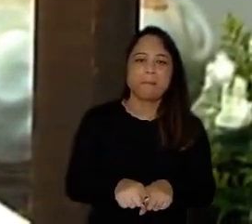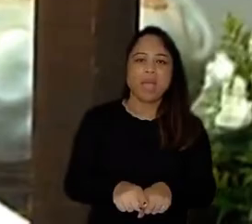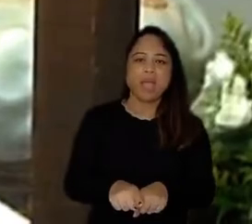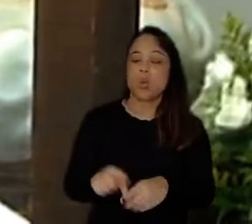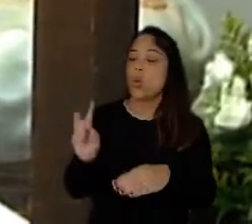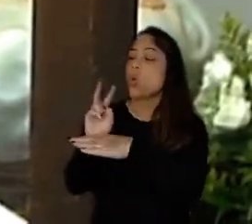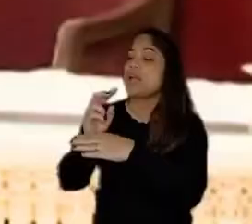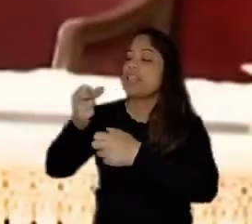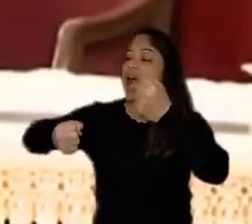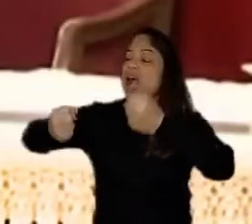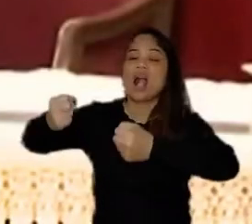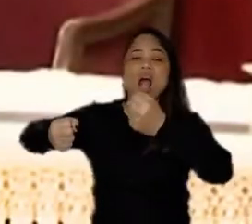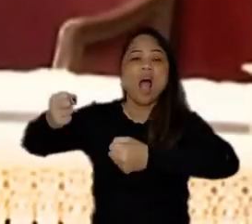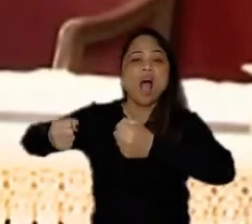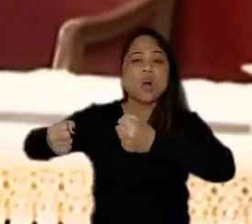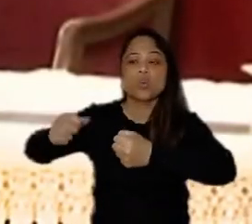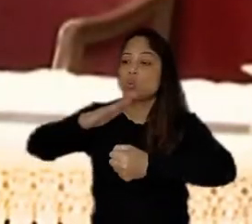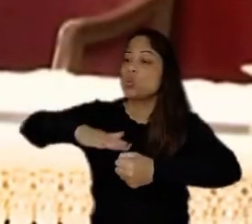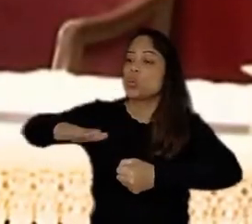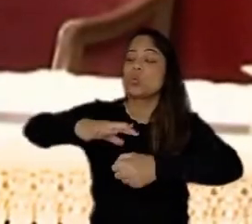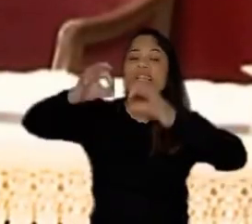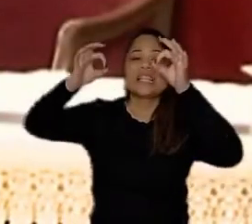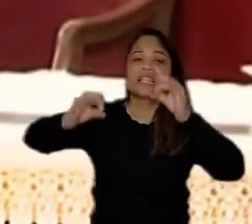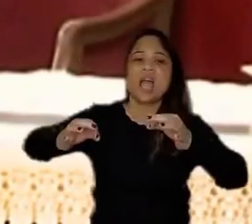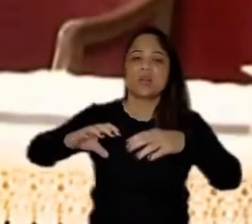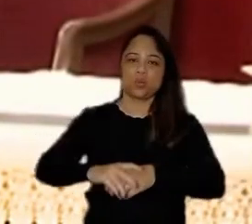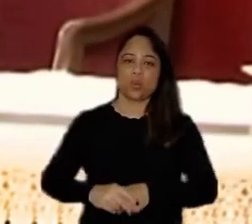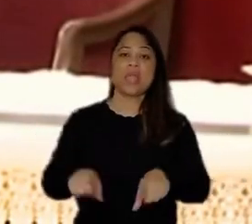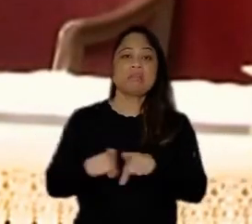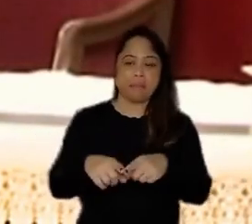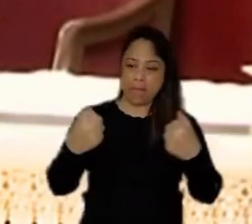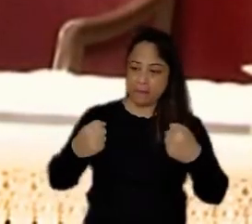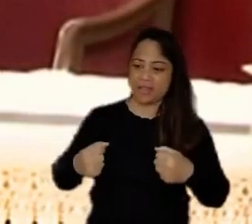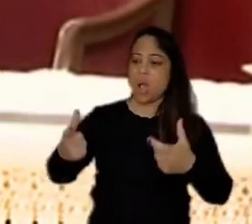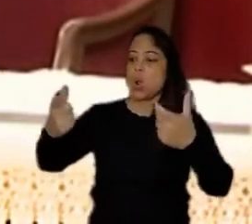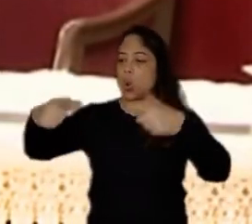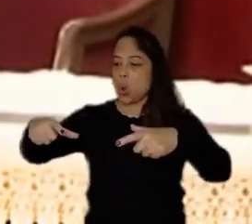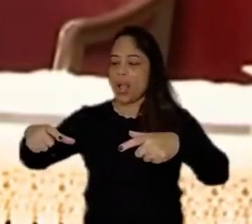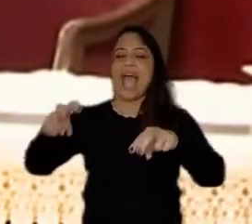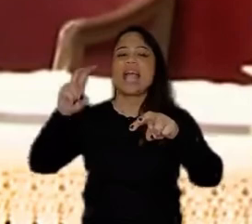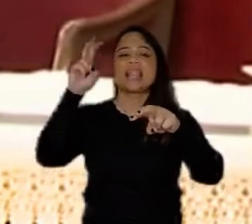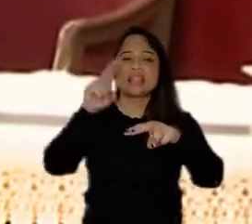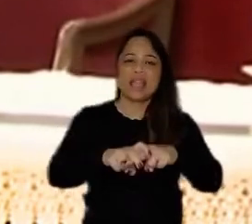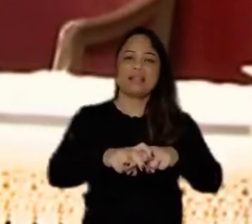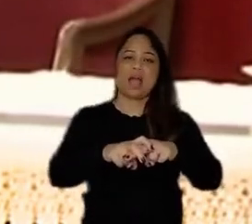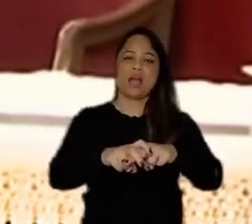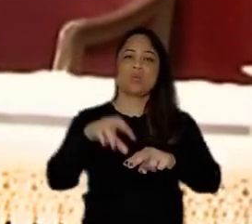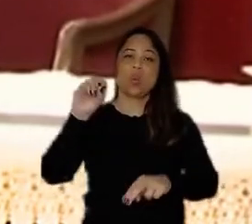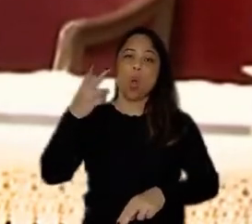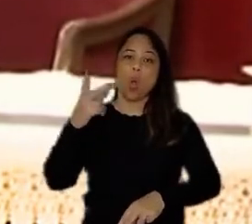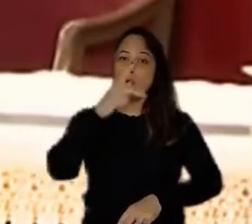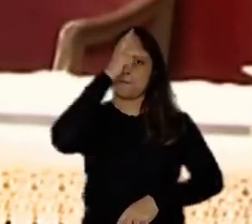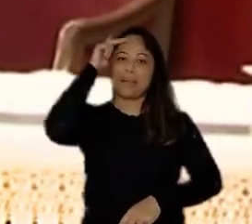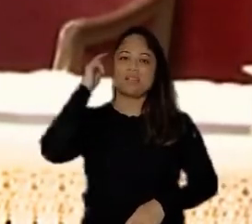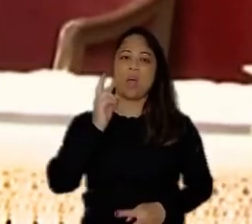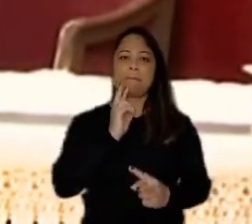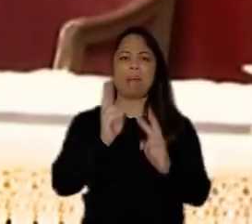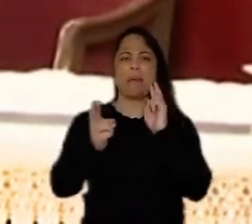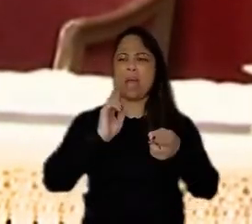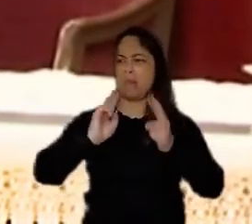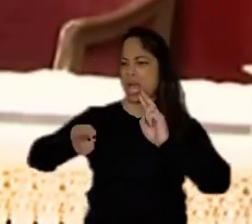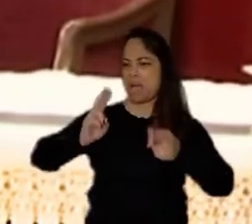mesmo você chegando 2:10, e ainda arrumar um lugar para você sentar, porque senão você vai